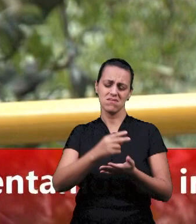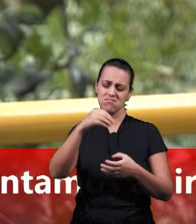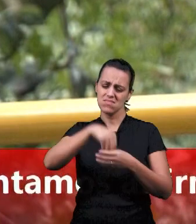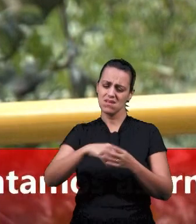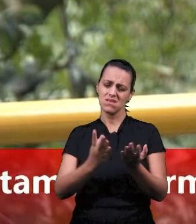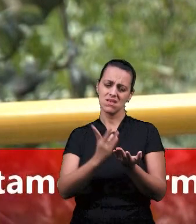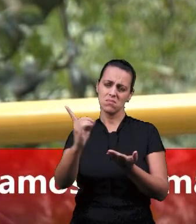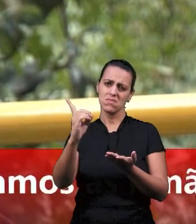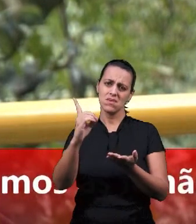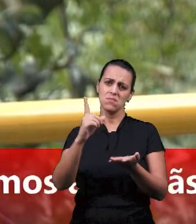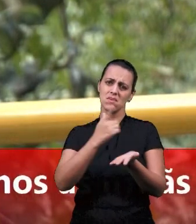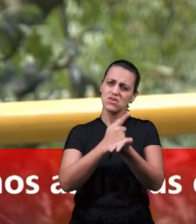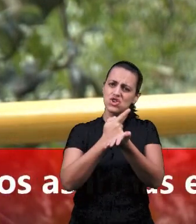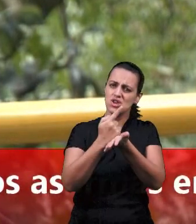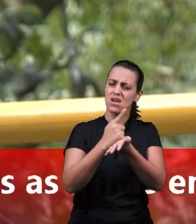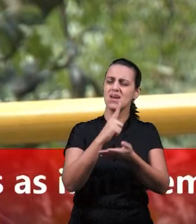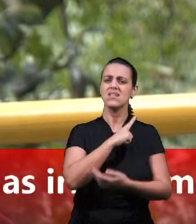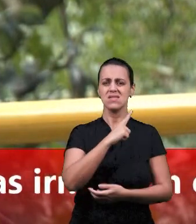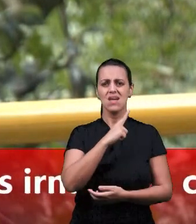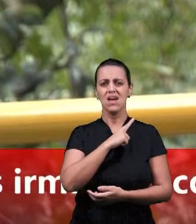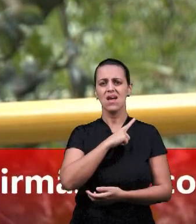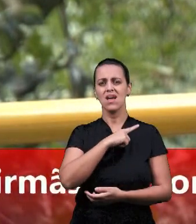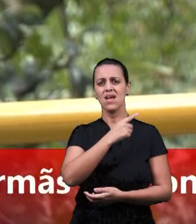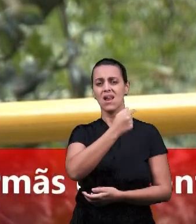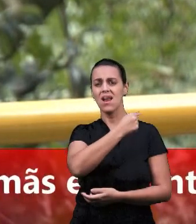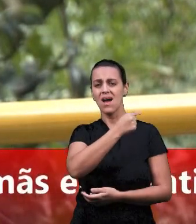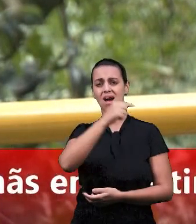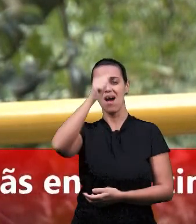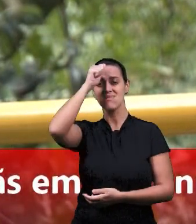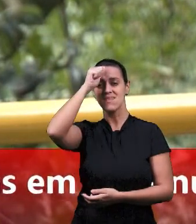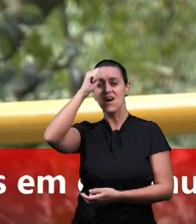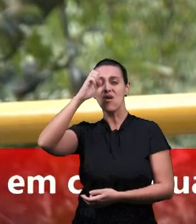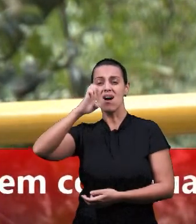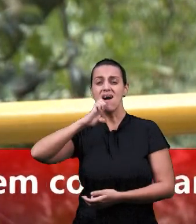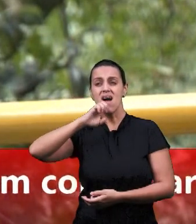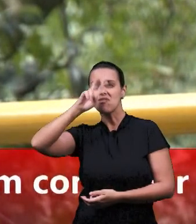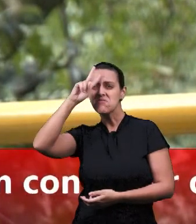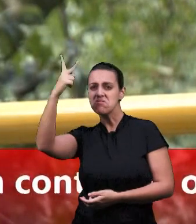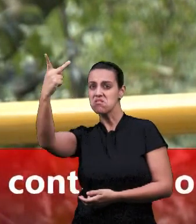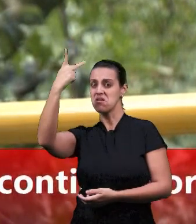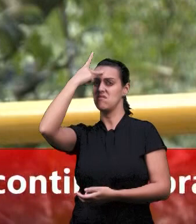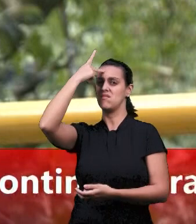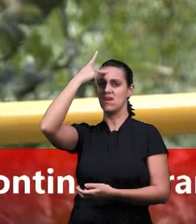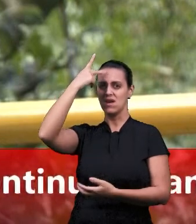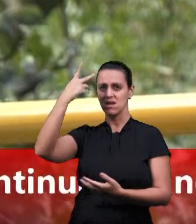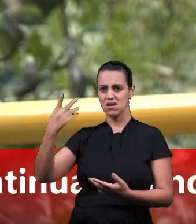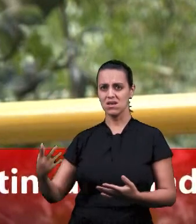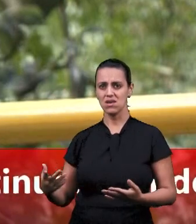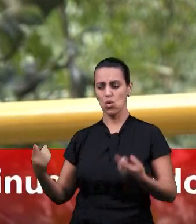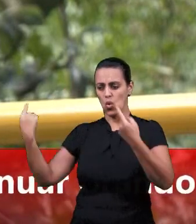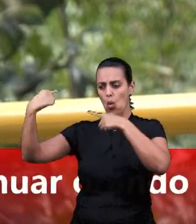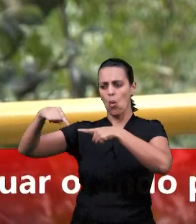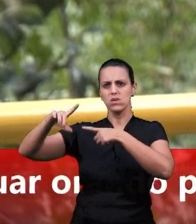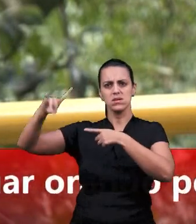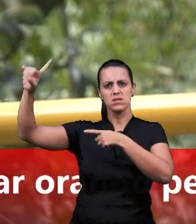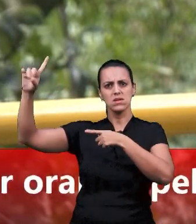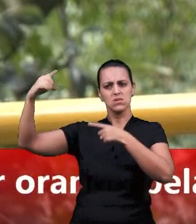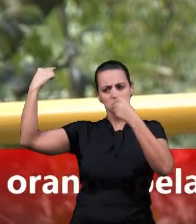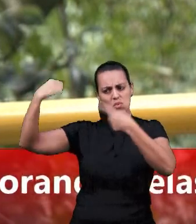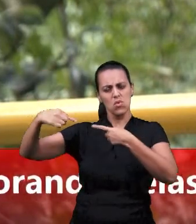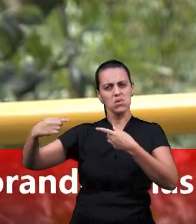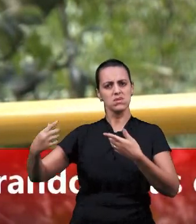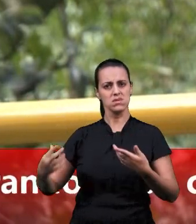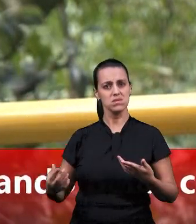quando Adão e Eva, né? Quando se rebelaram contra a sua própria, contra o seu próprio Criador. Então,